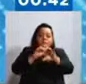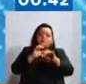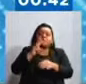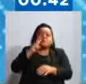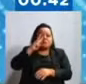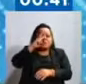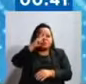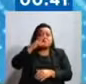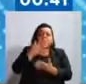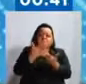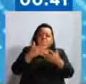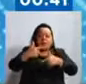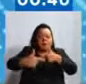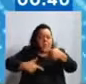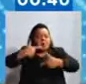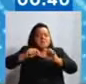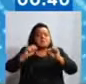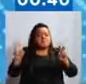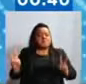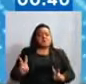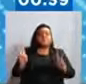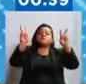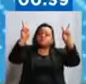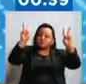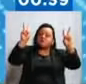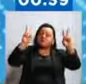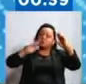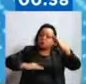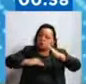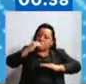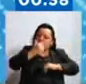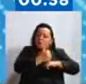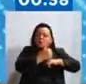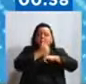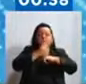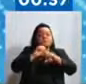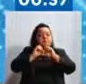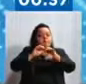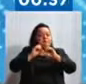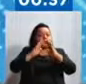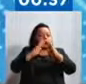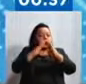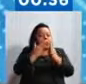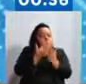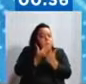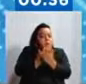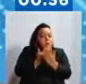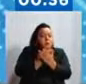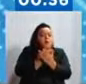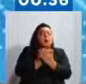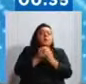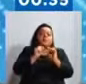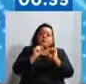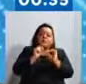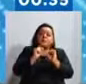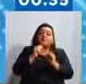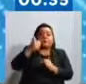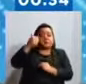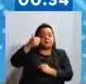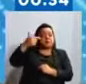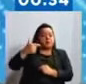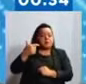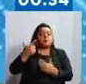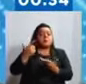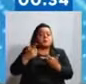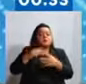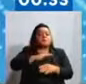melhorar a educação. Valorização dos profissionais na área da educação. Escola, do primeiro e do segundo turno, fazer curso de capacitação.